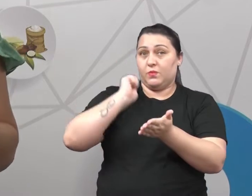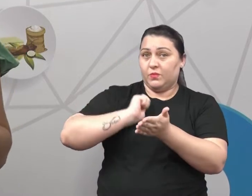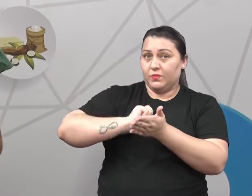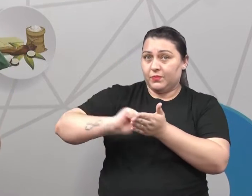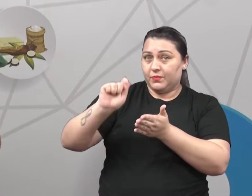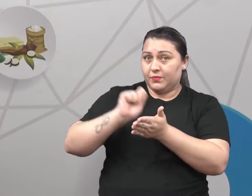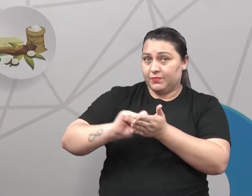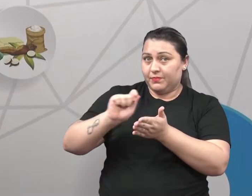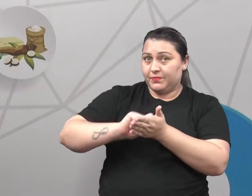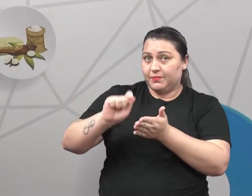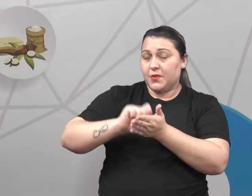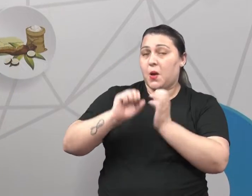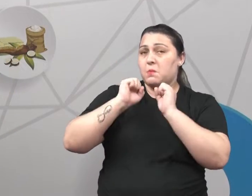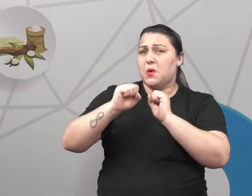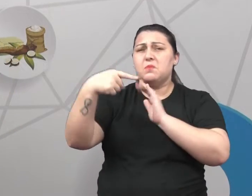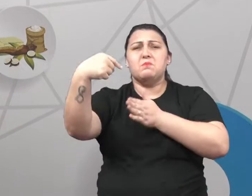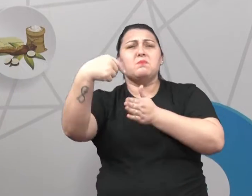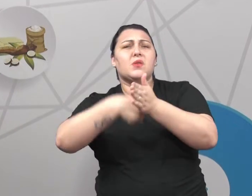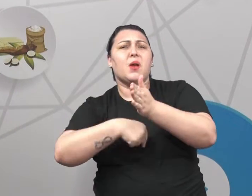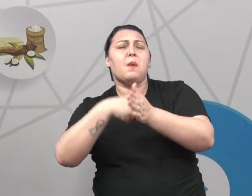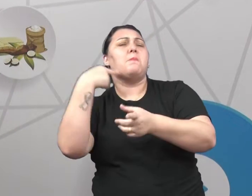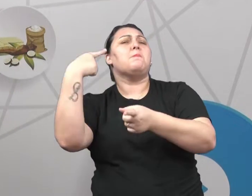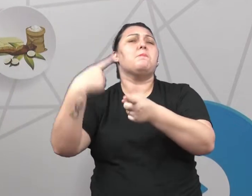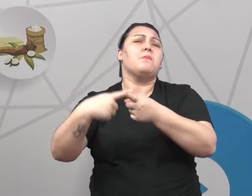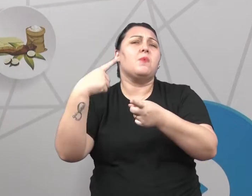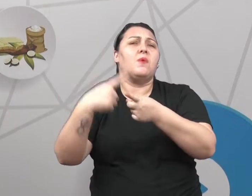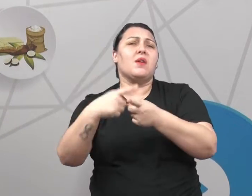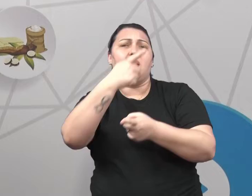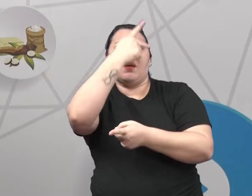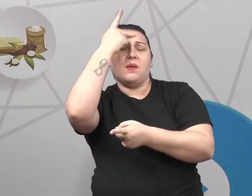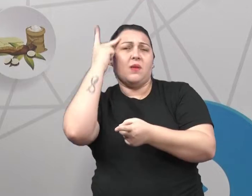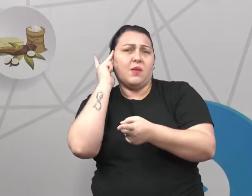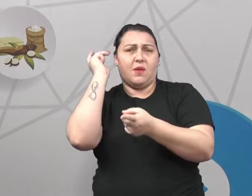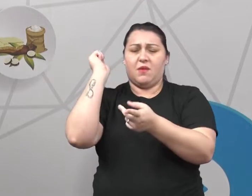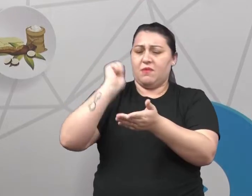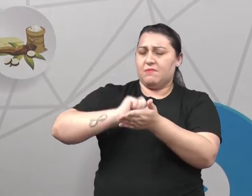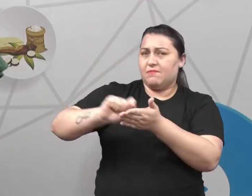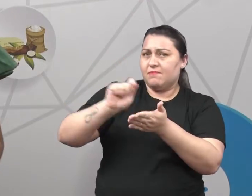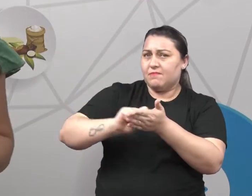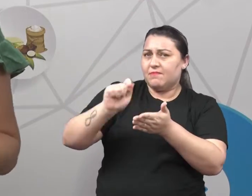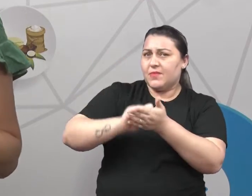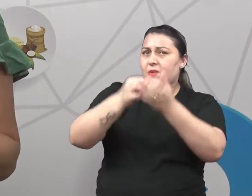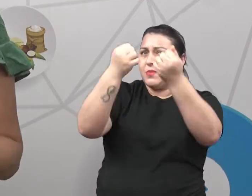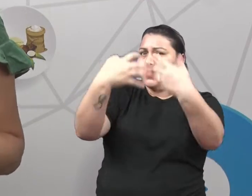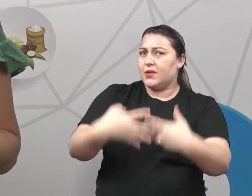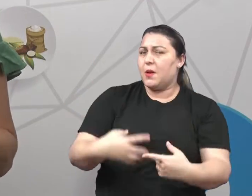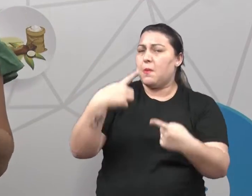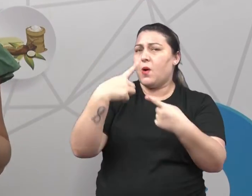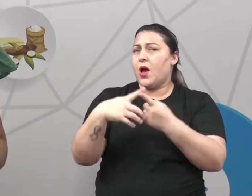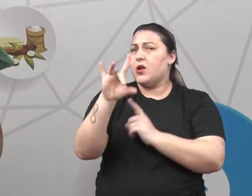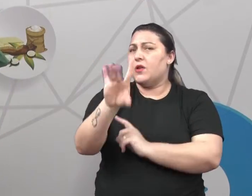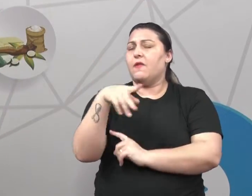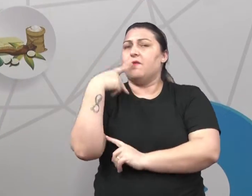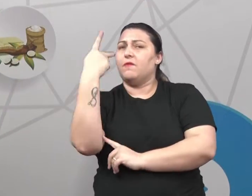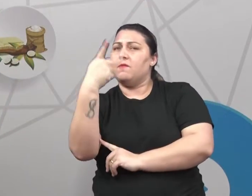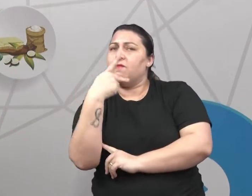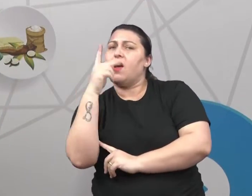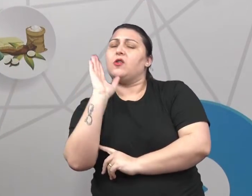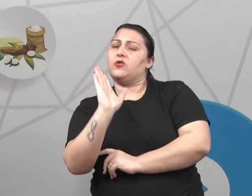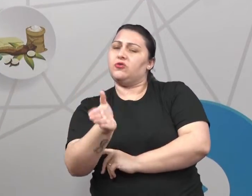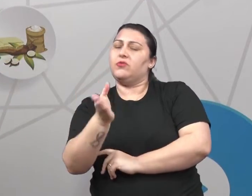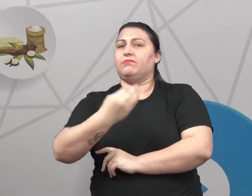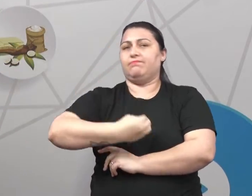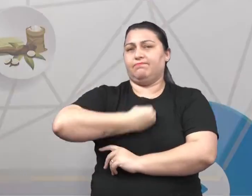E aí a gente pode se perguntar, mas por que alguém escreveria um relato? Por que ele apenas não fala sobre aquilo que